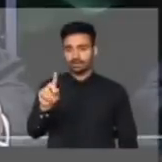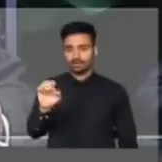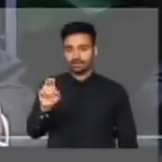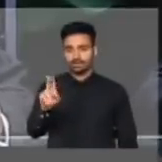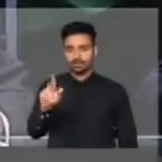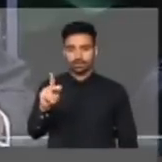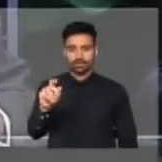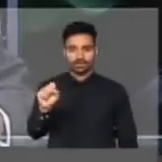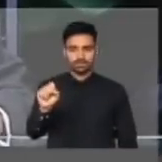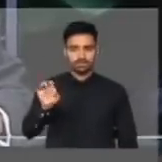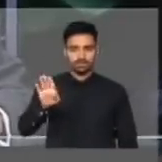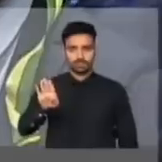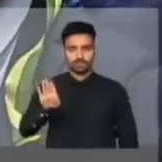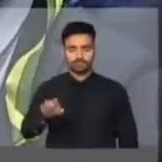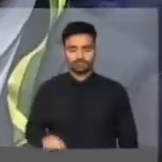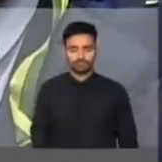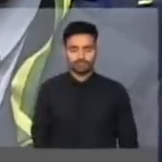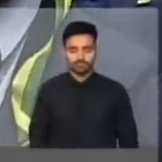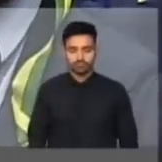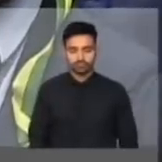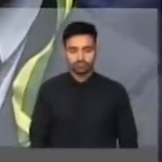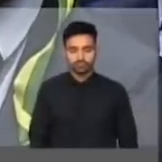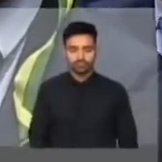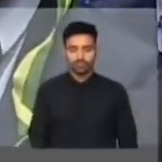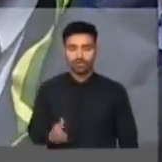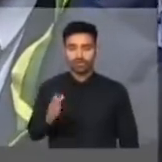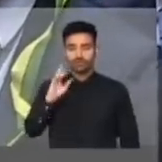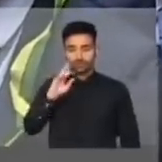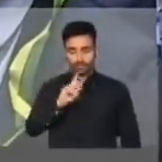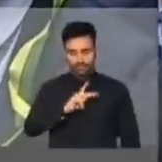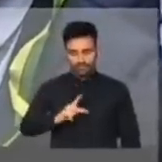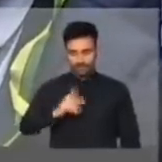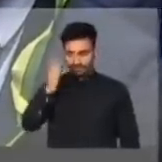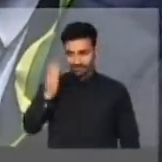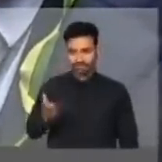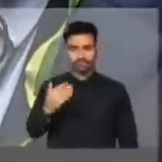PSB. Senhor presidente, o afastamento de um presidente da